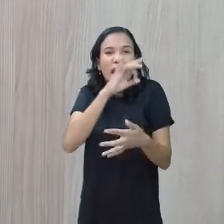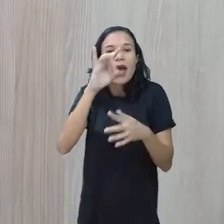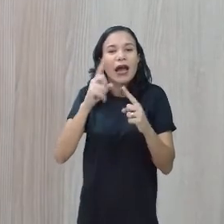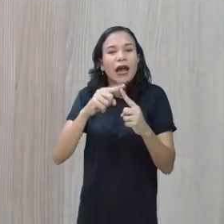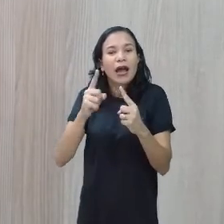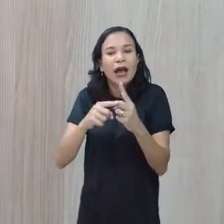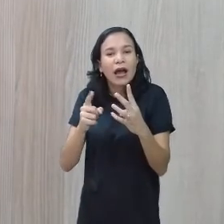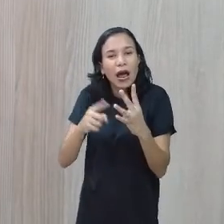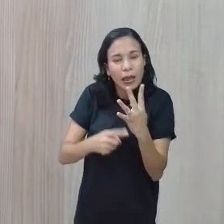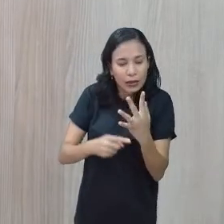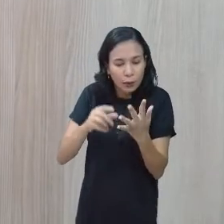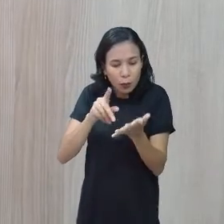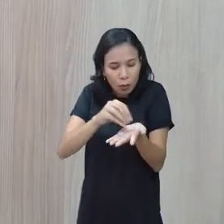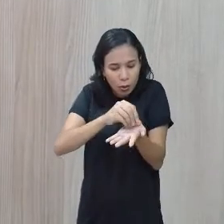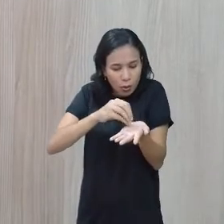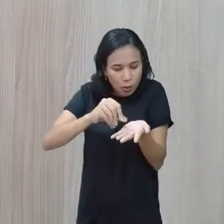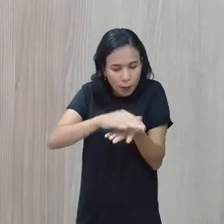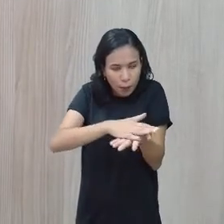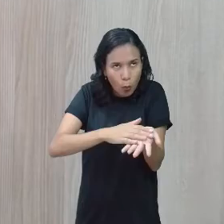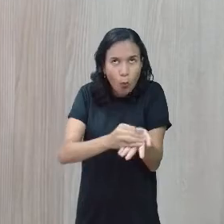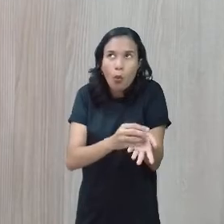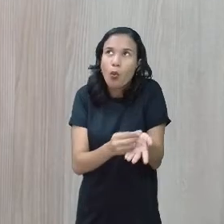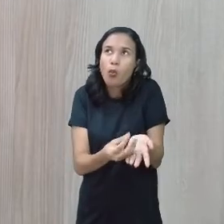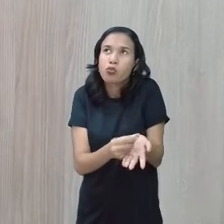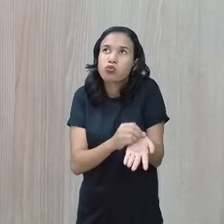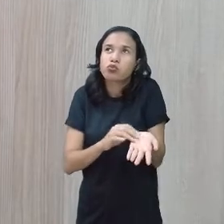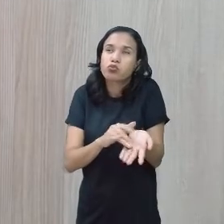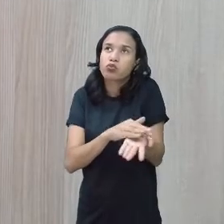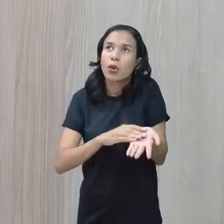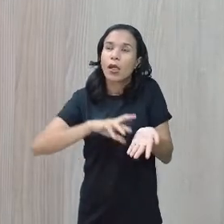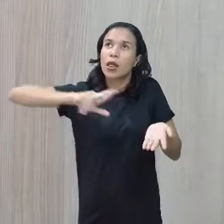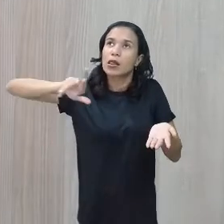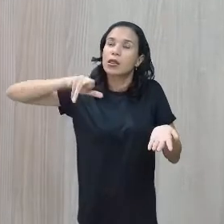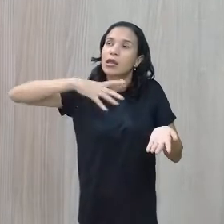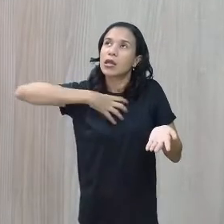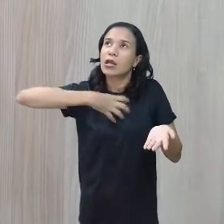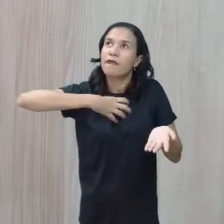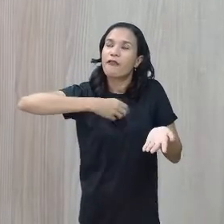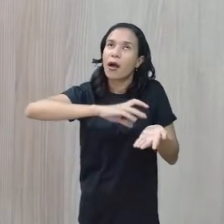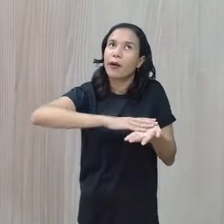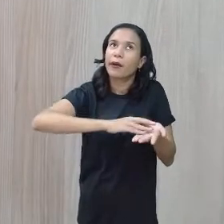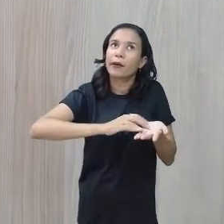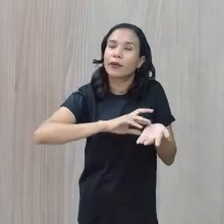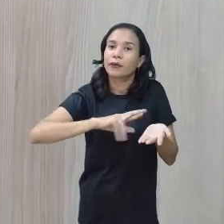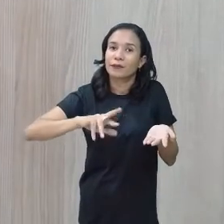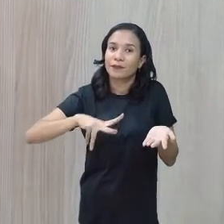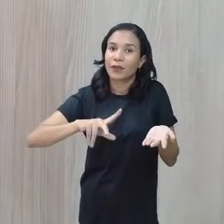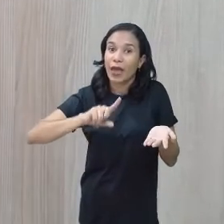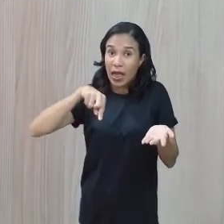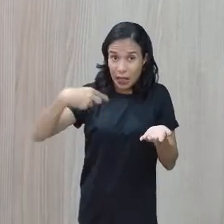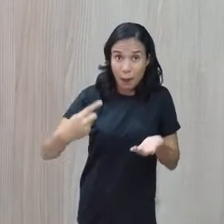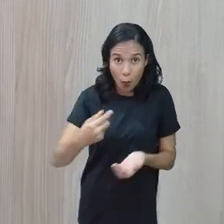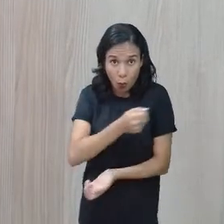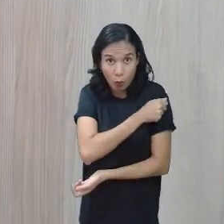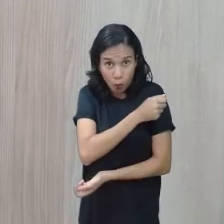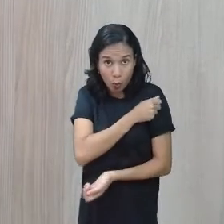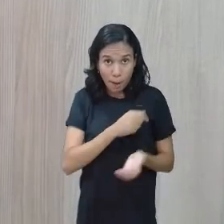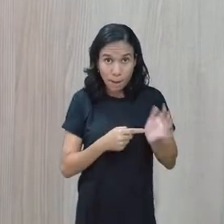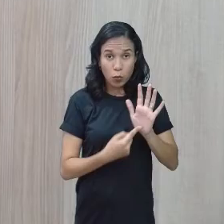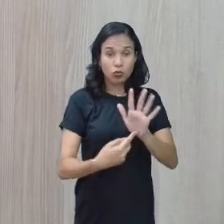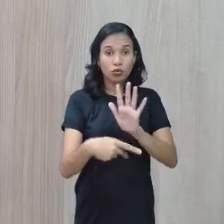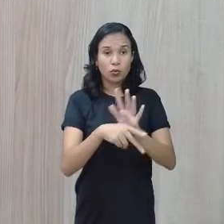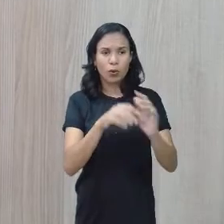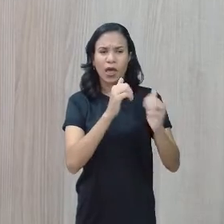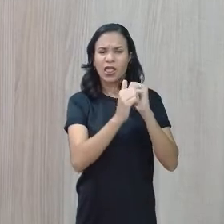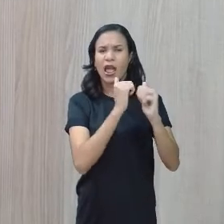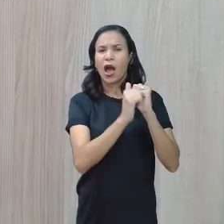seco, clima mais temperado, que é mais população, menos população. Ele depois trouxe para mim um mapa todo montado de grão de arroz,